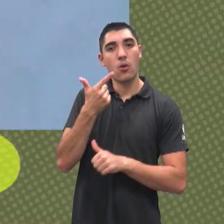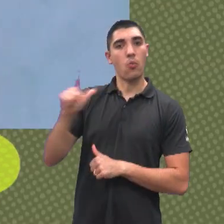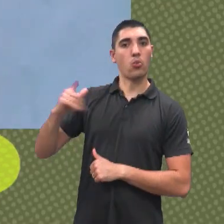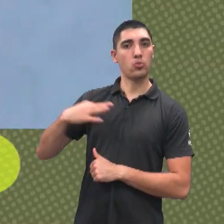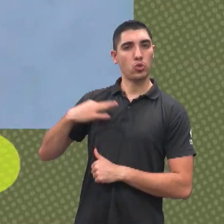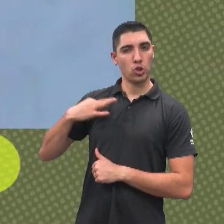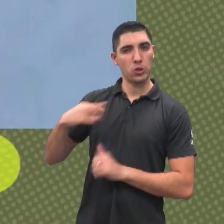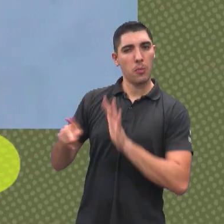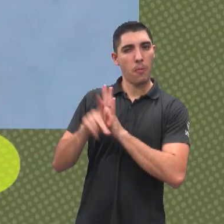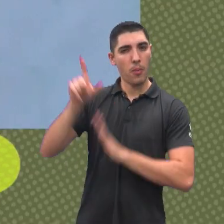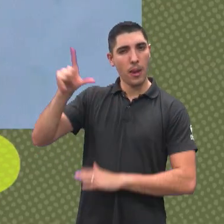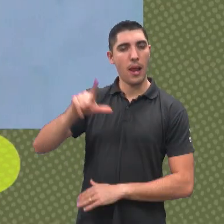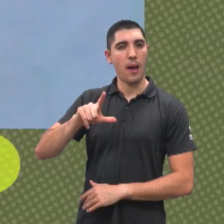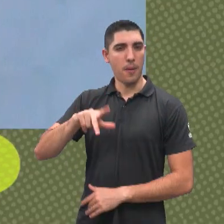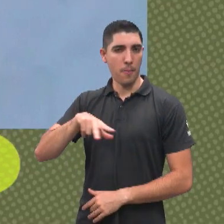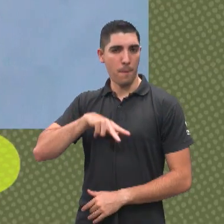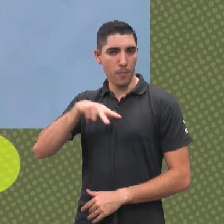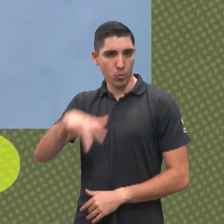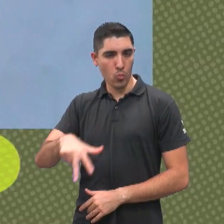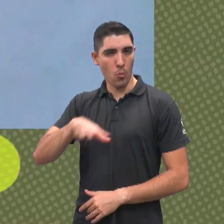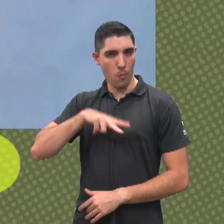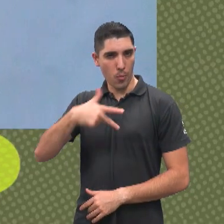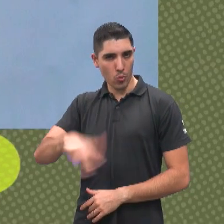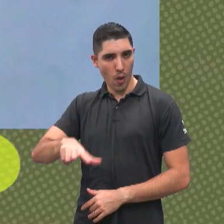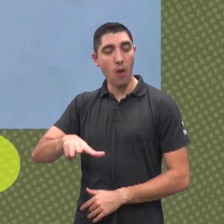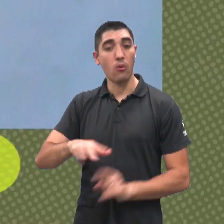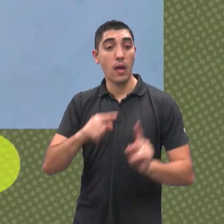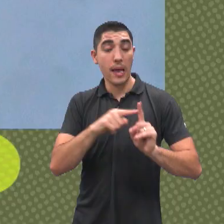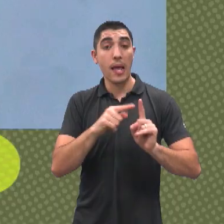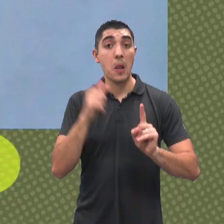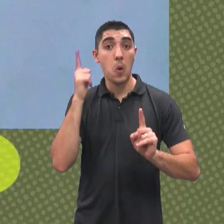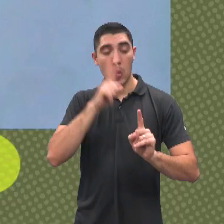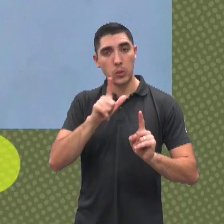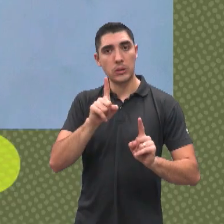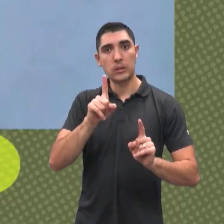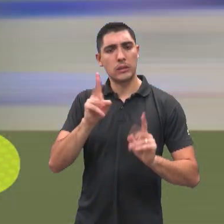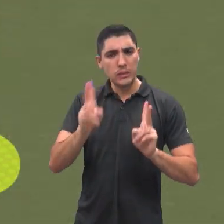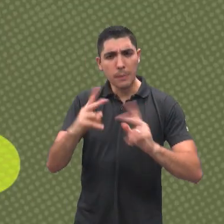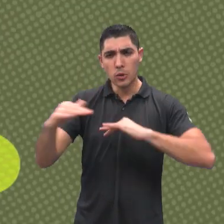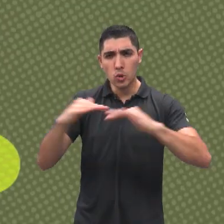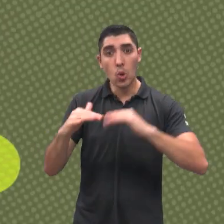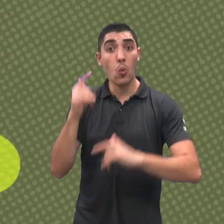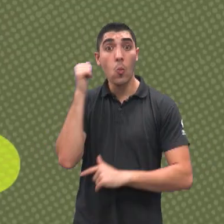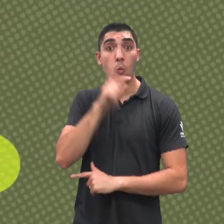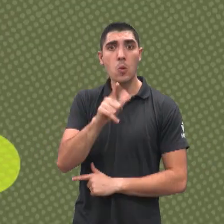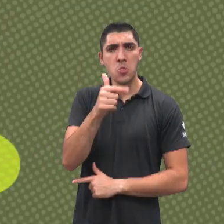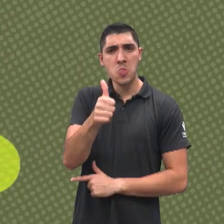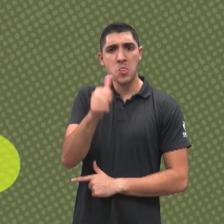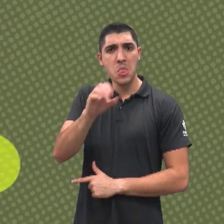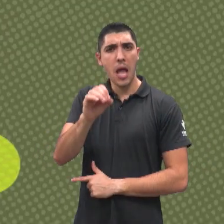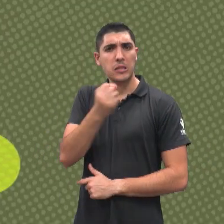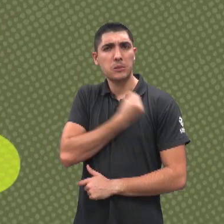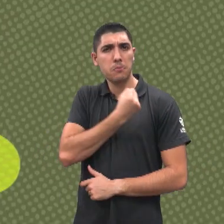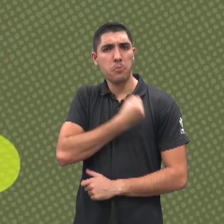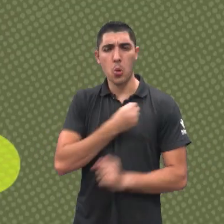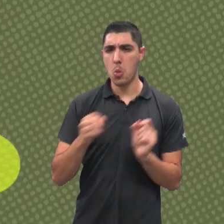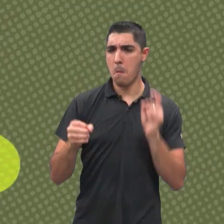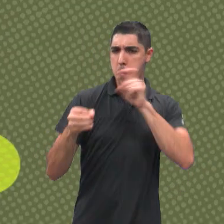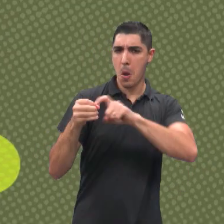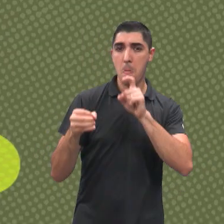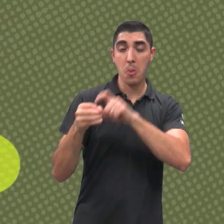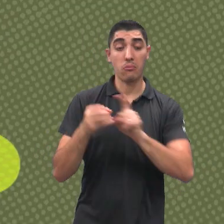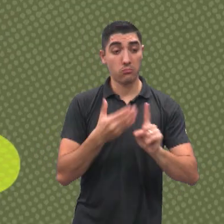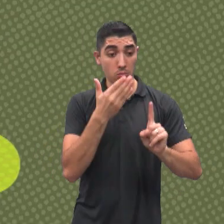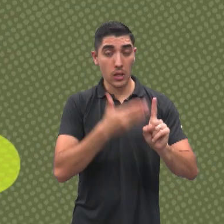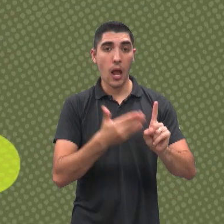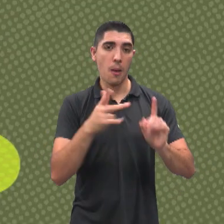de Portugal, onde teve médias de 10,1 pontos por partida e 8,5 rebotes por jogo. E se sagrou vice-campeã